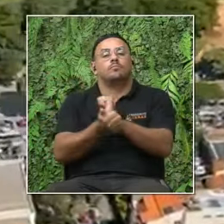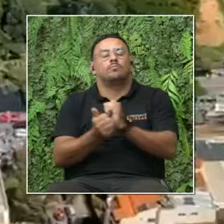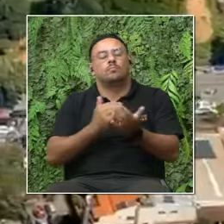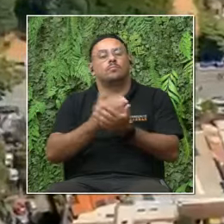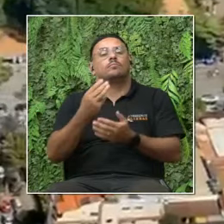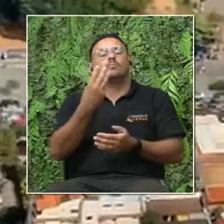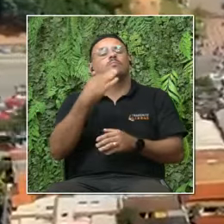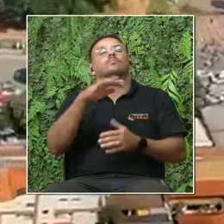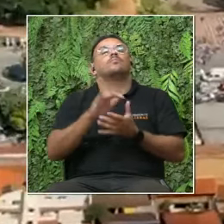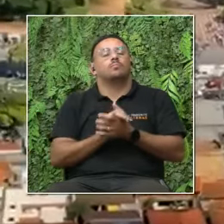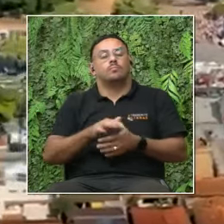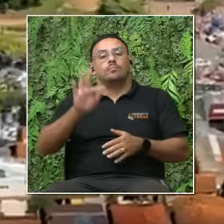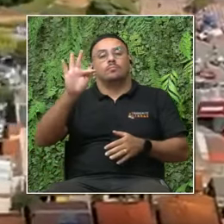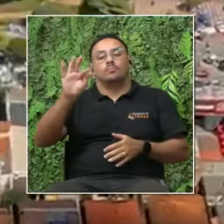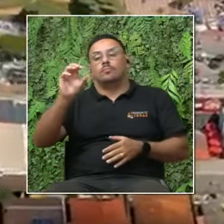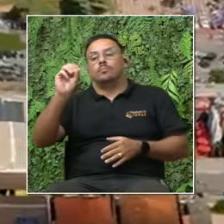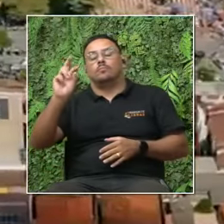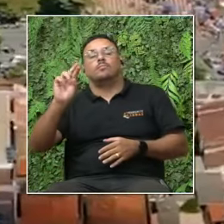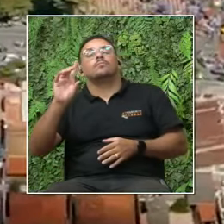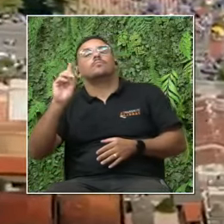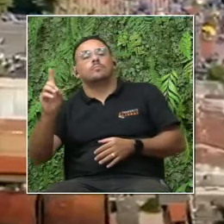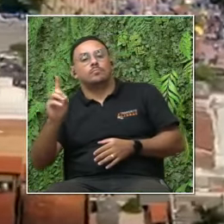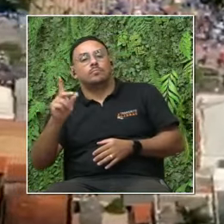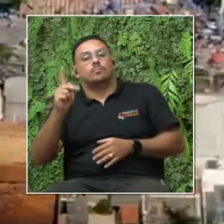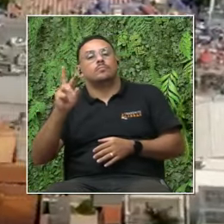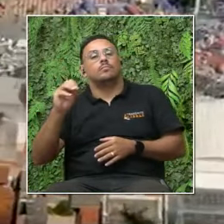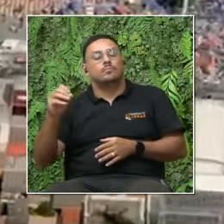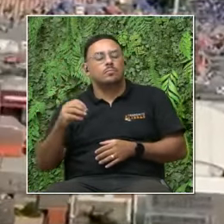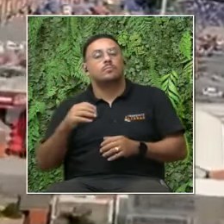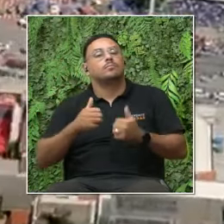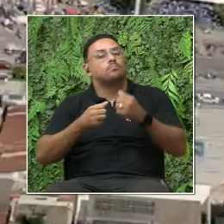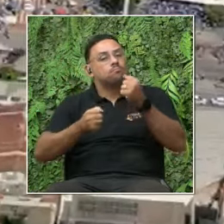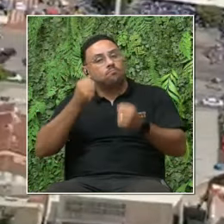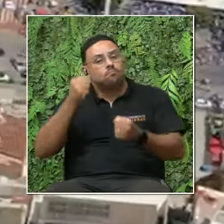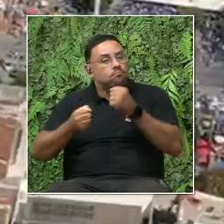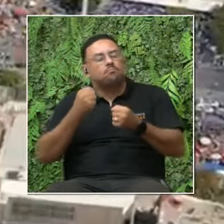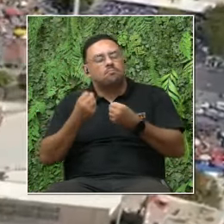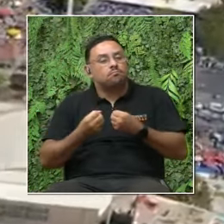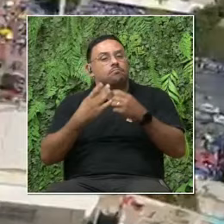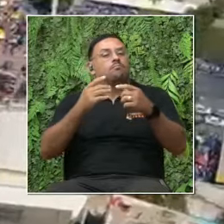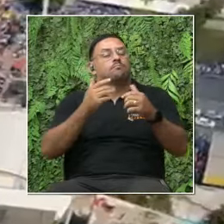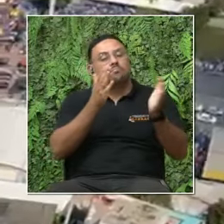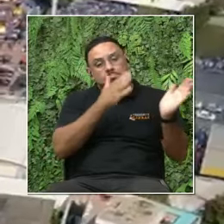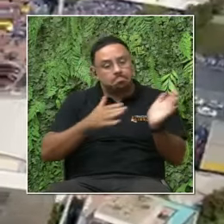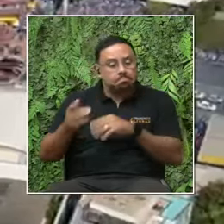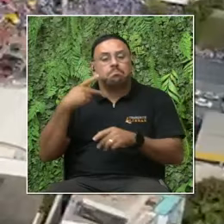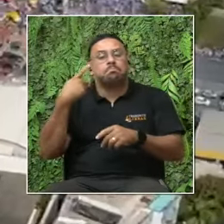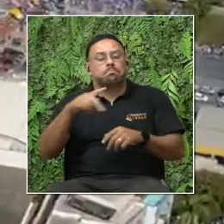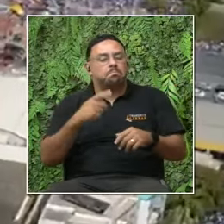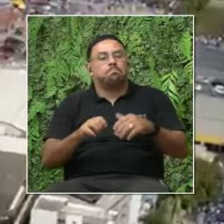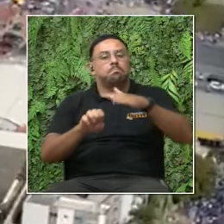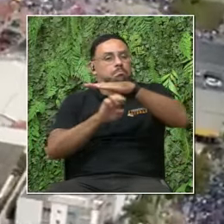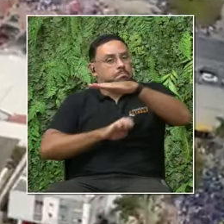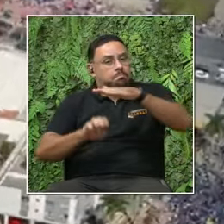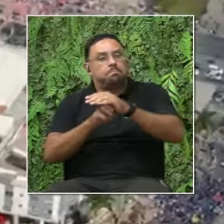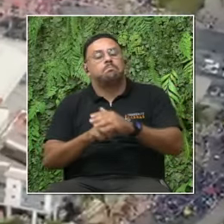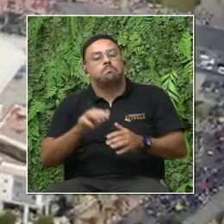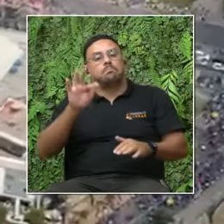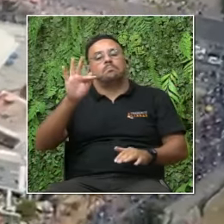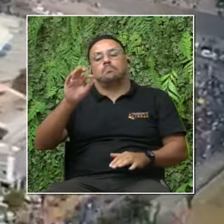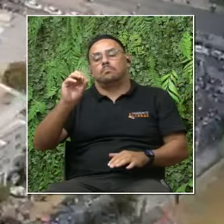Ford pro é a divisão de veículos comerciais da Ford que leva mais produtividade para o seu negócio saiba mais